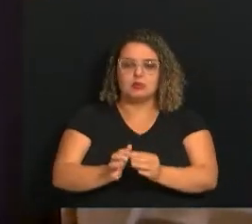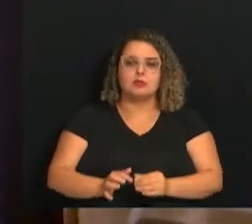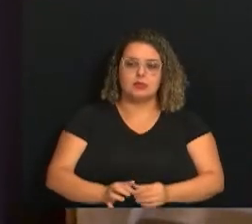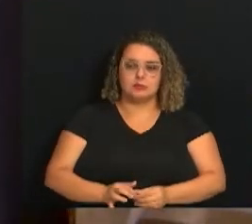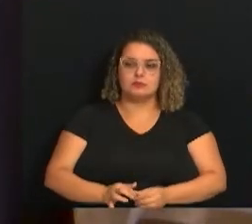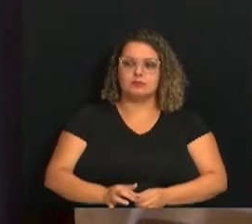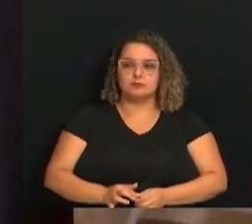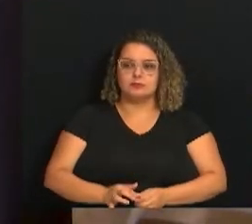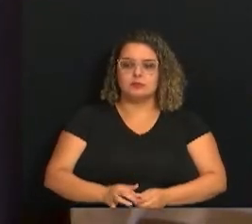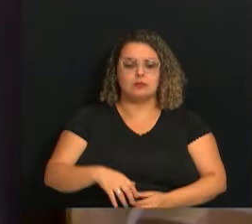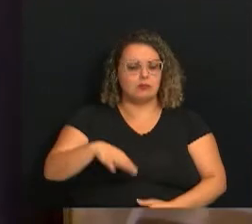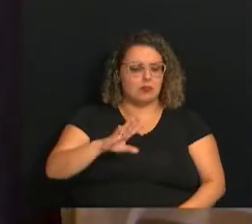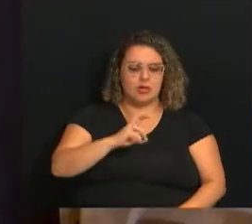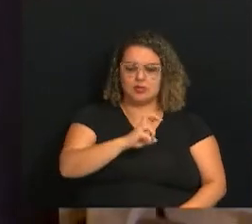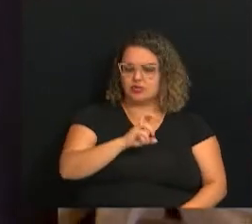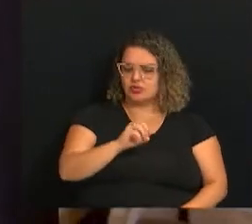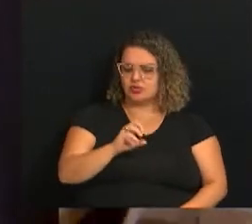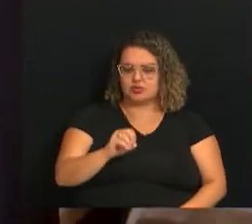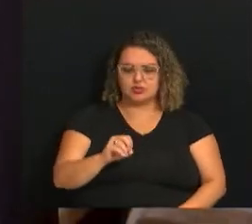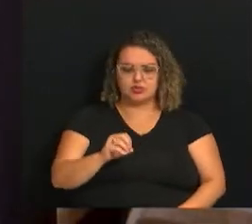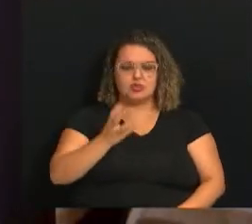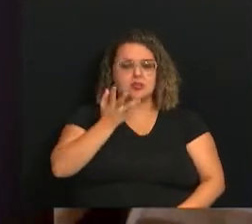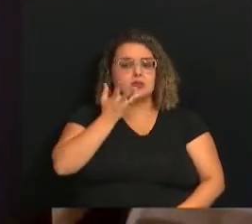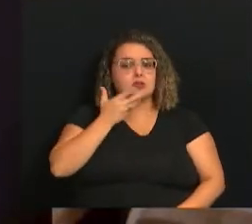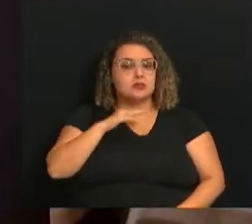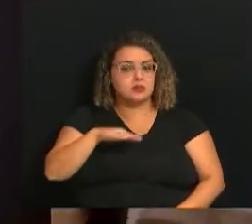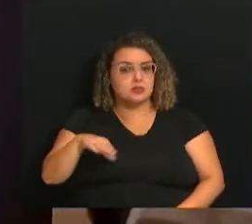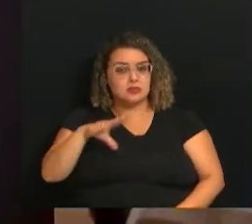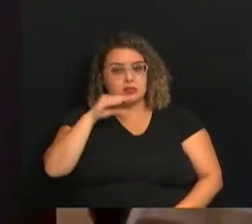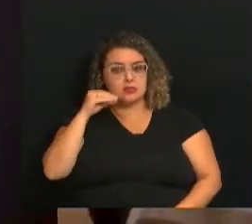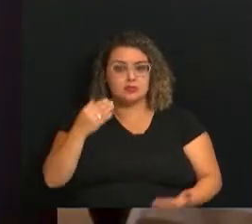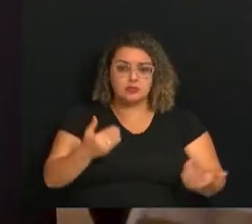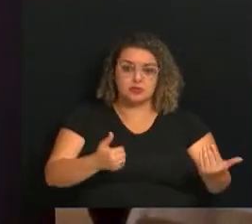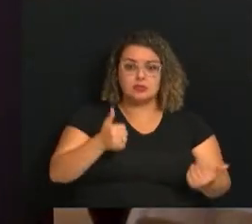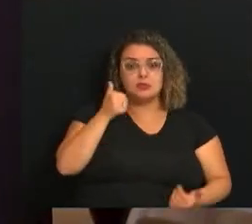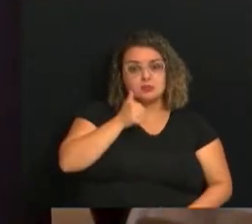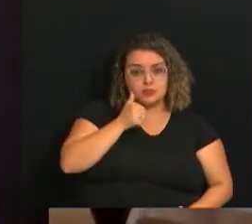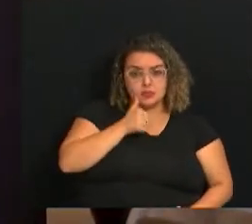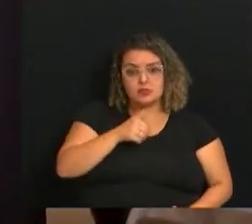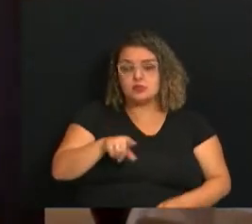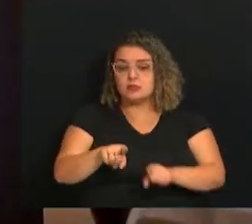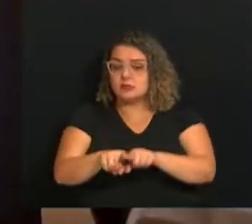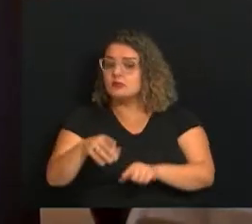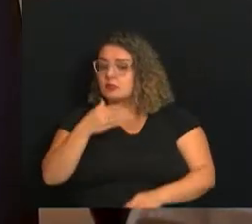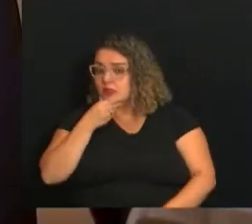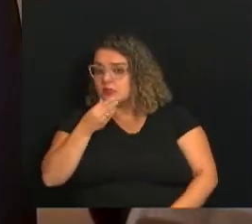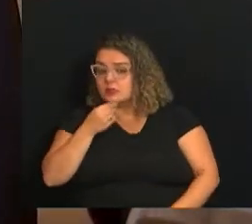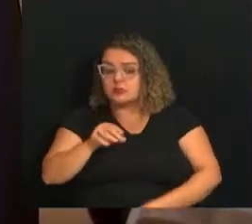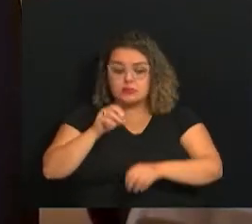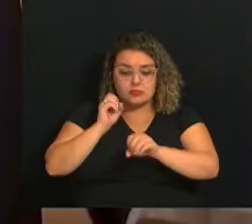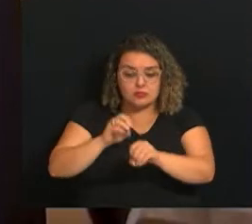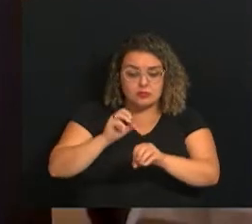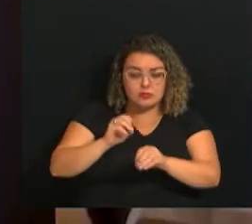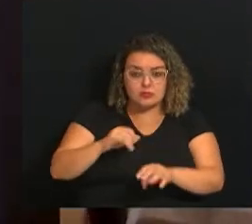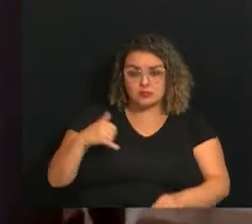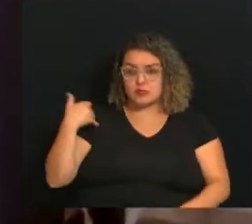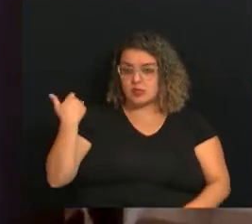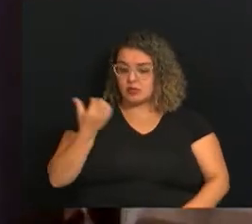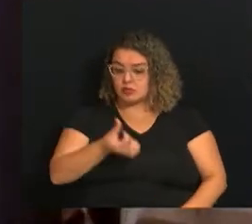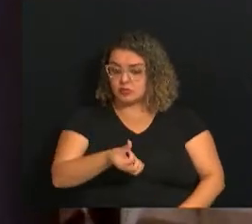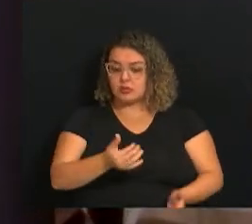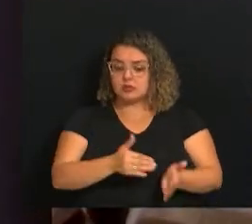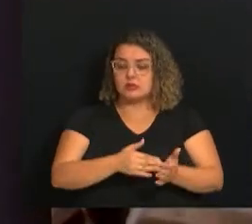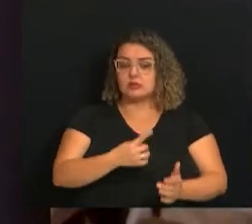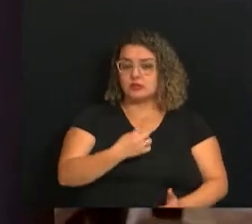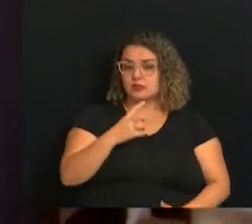mais de 500 crianças e adolescentes, meninos e meninas, e educa eles dos 6 aos 15 anos.